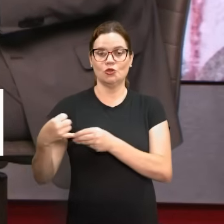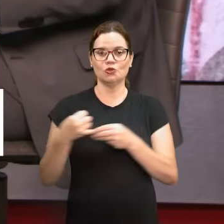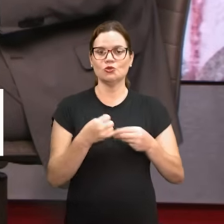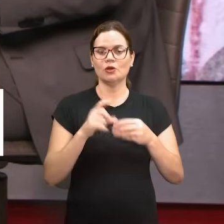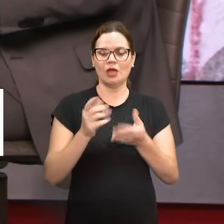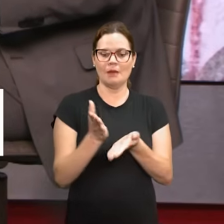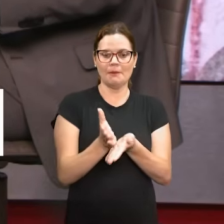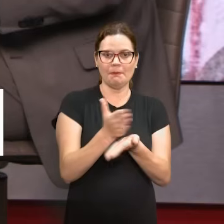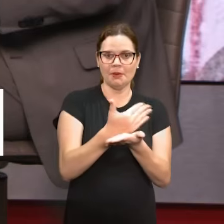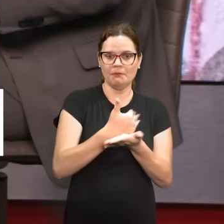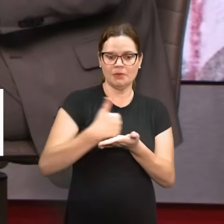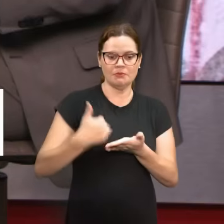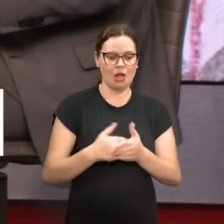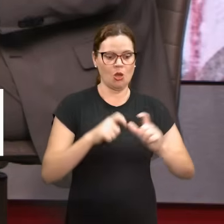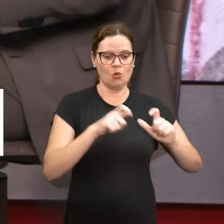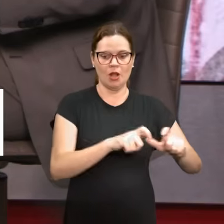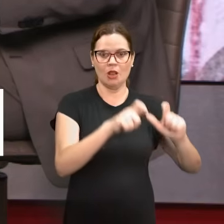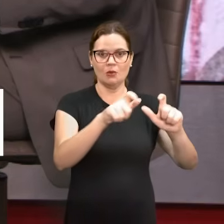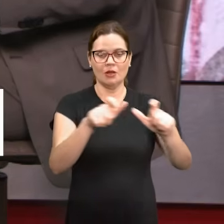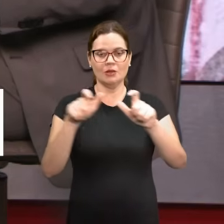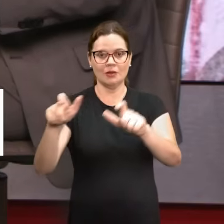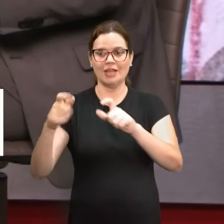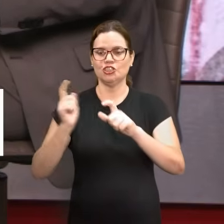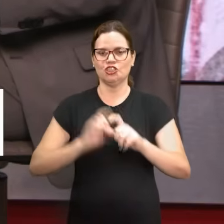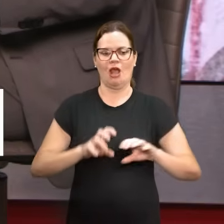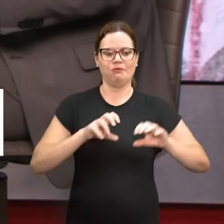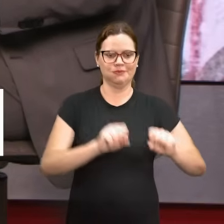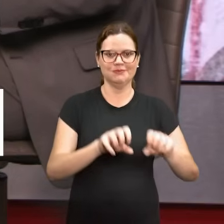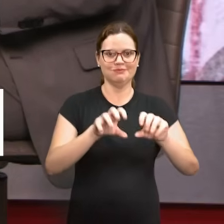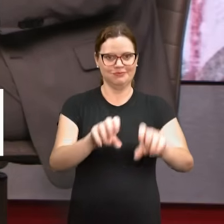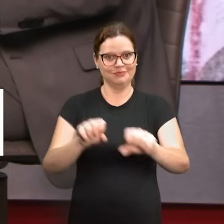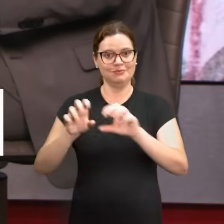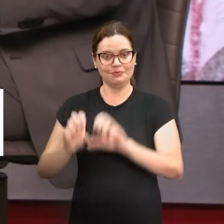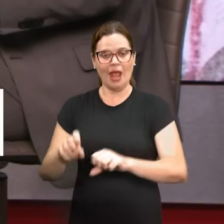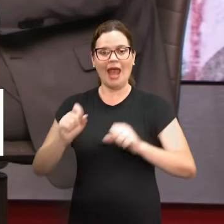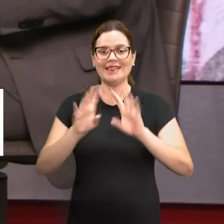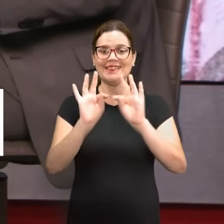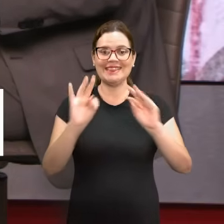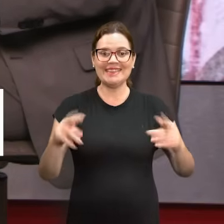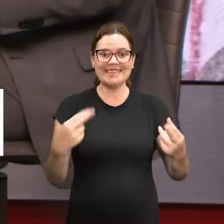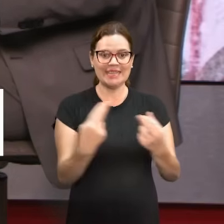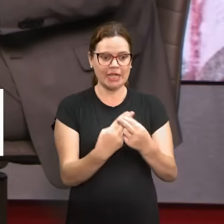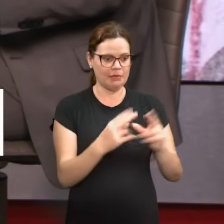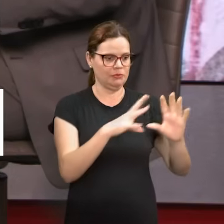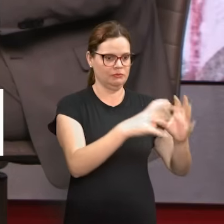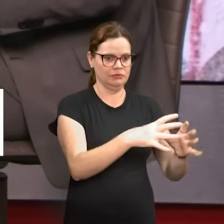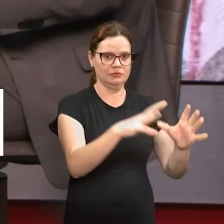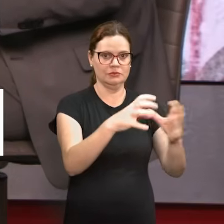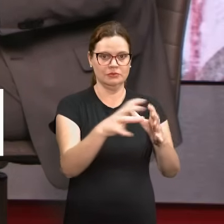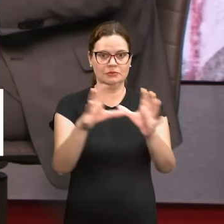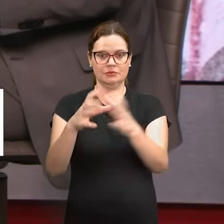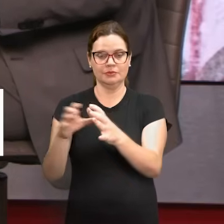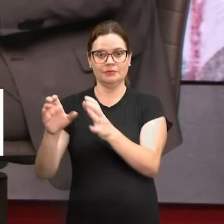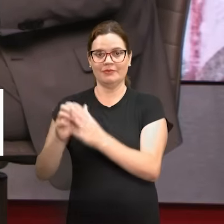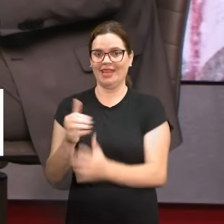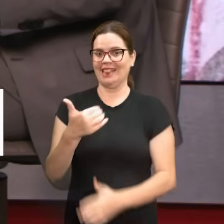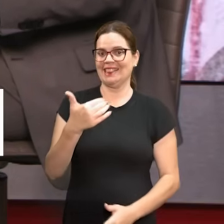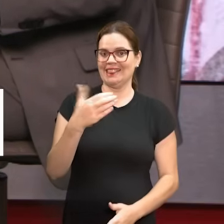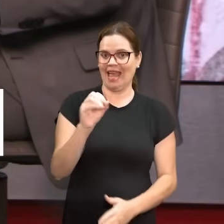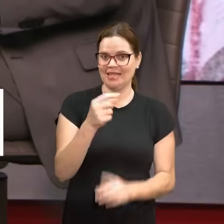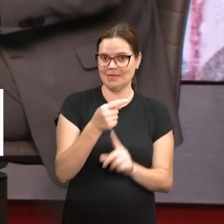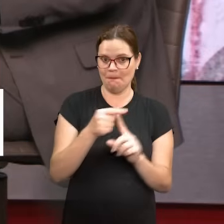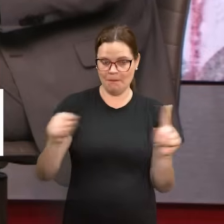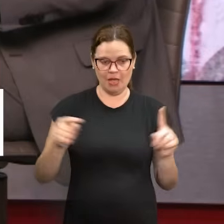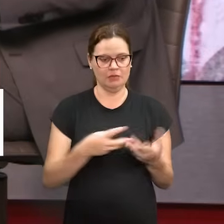a repartição da terra que eles já tinham conquistado ali, distribuindo entre as tribos, né? Vamos